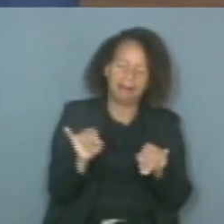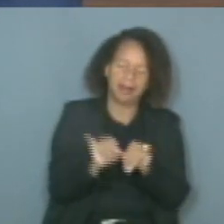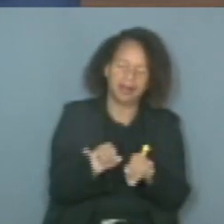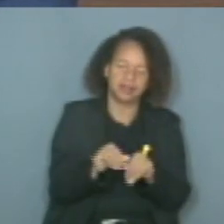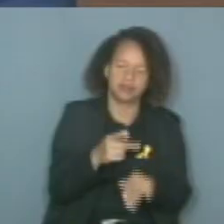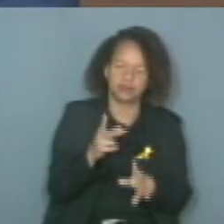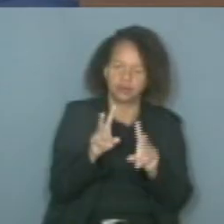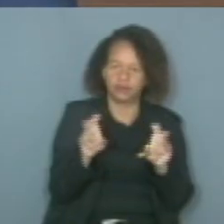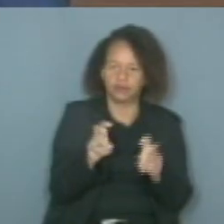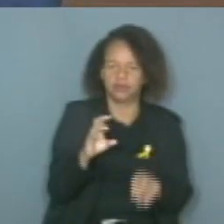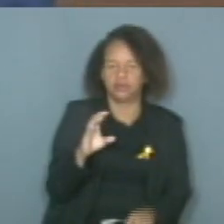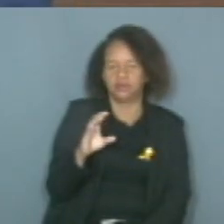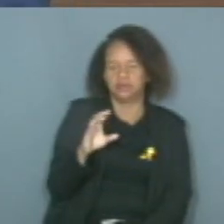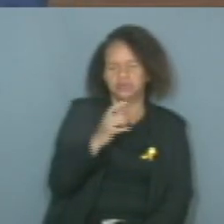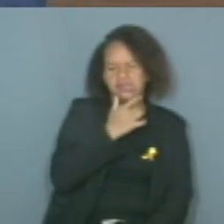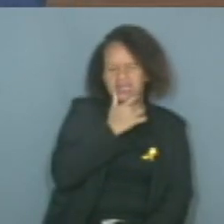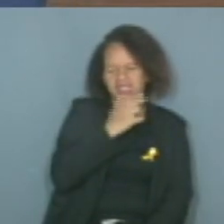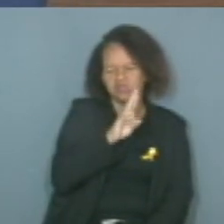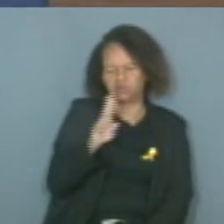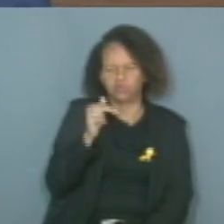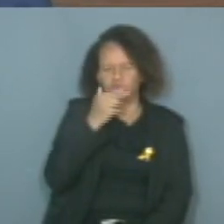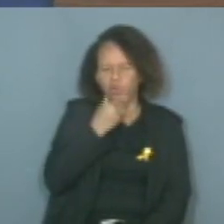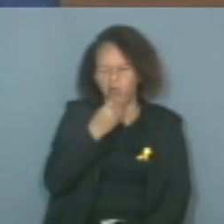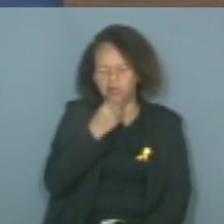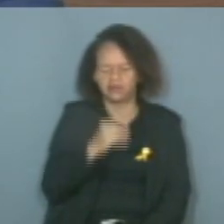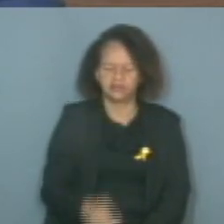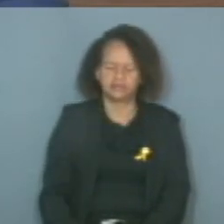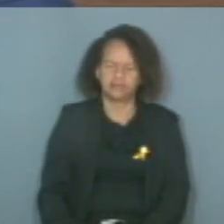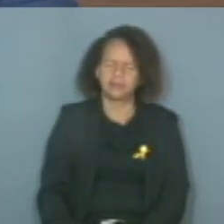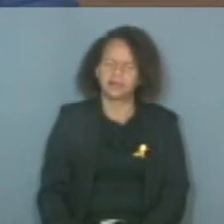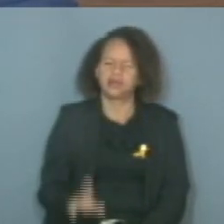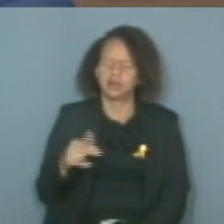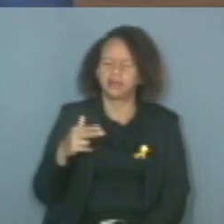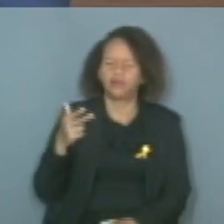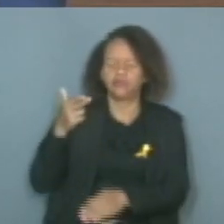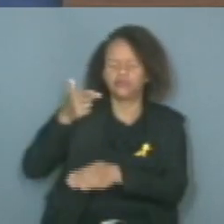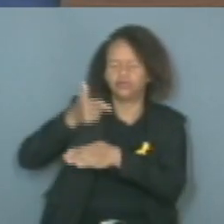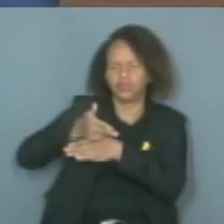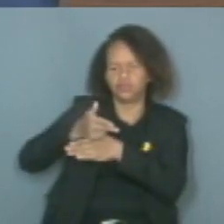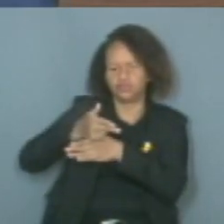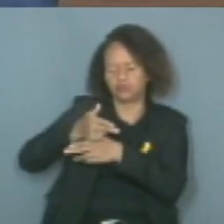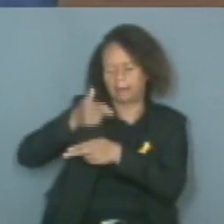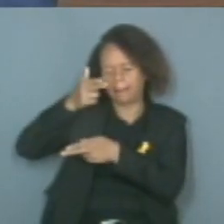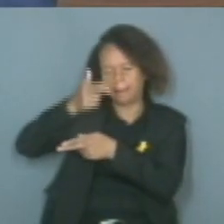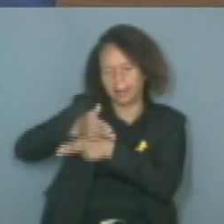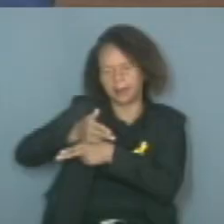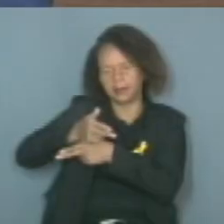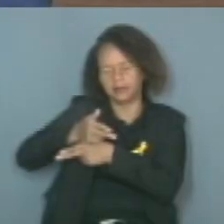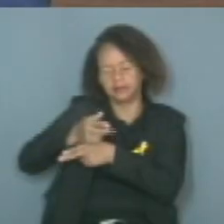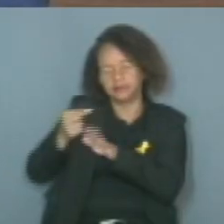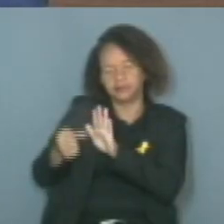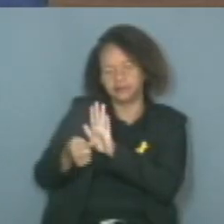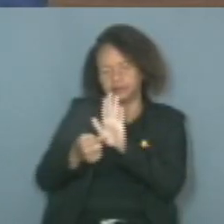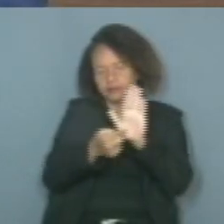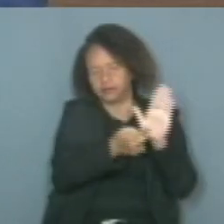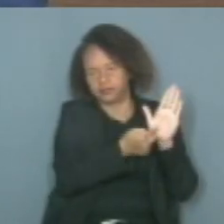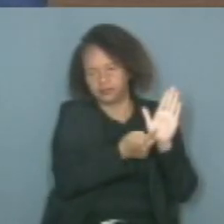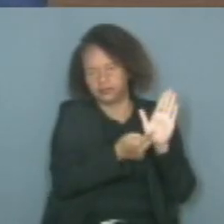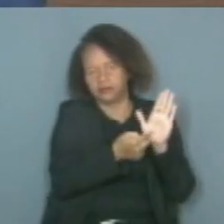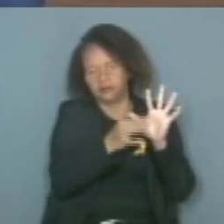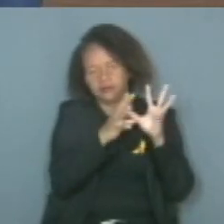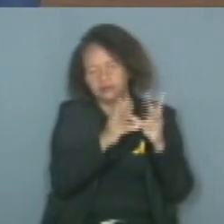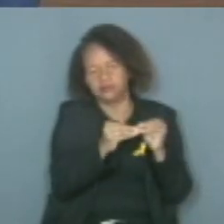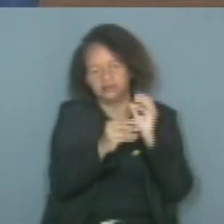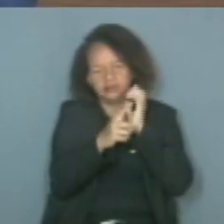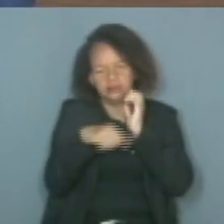sobre o Charles Kirk, que eu queria aqui pegar um vídeo aqui e mostrar para